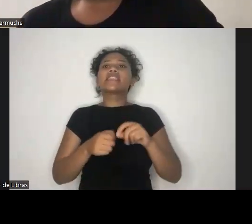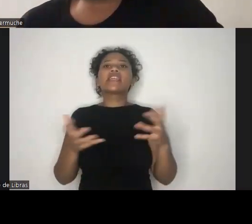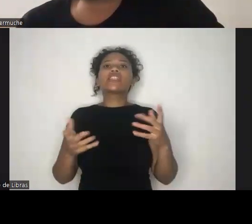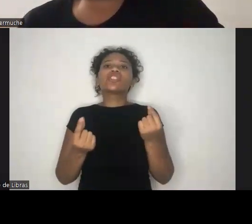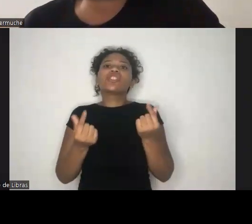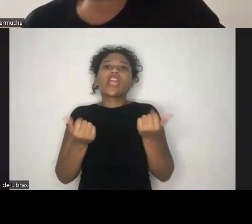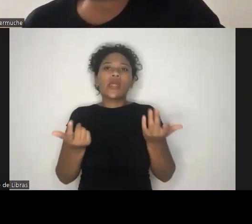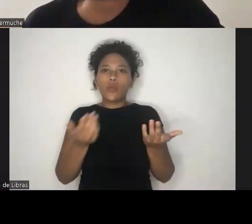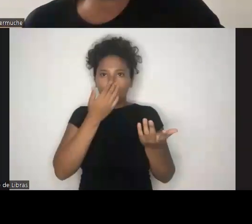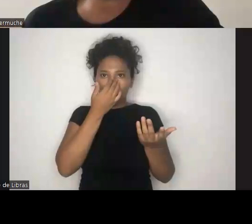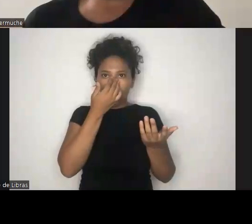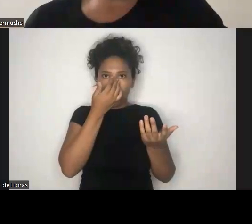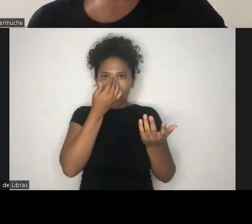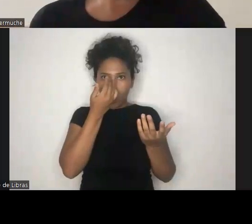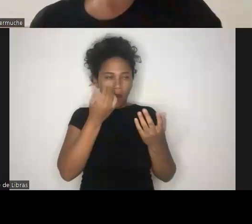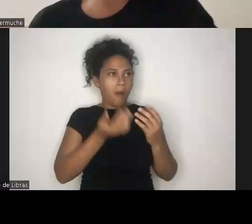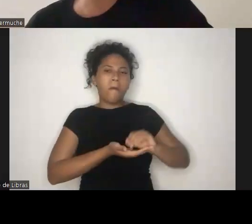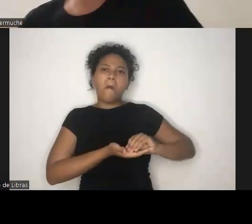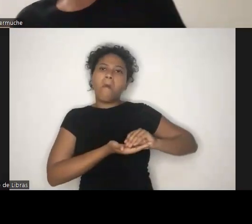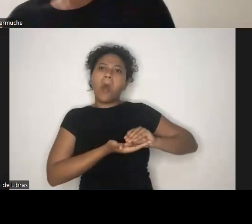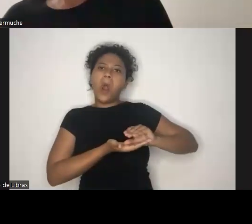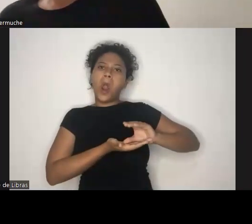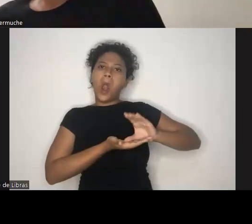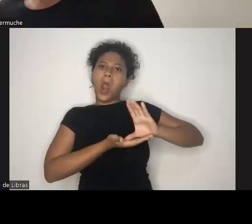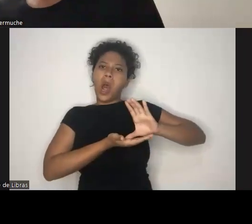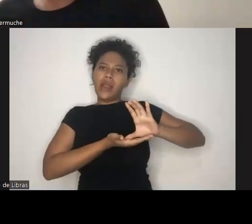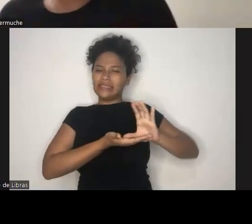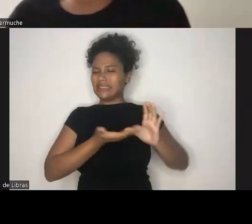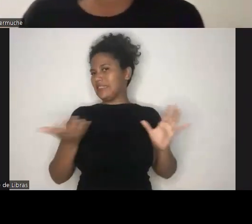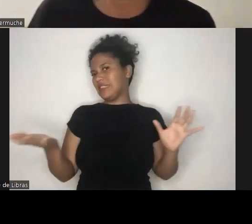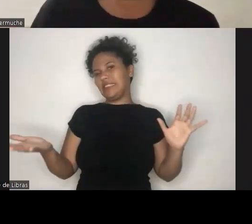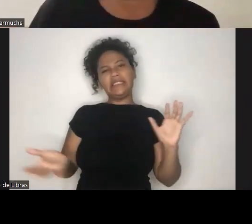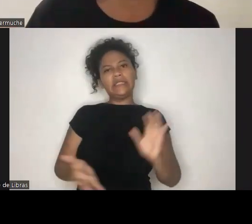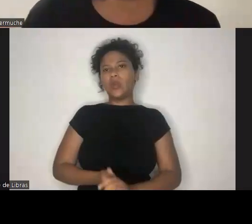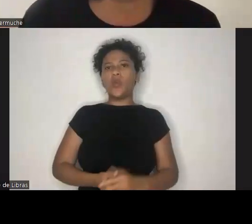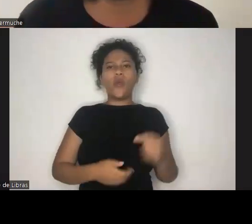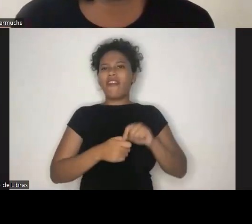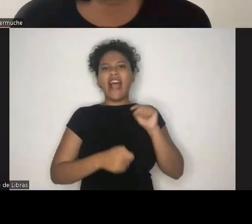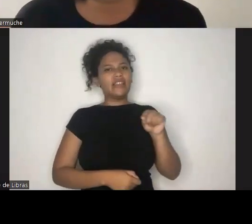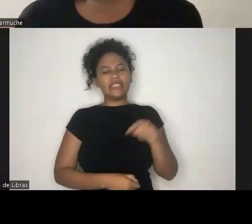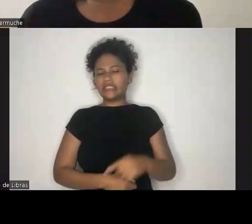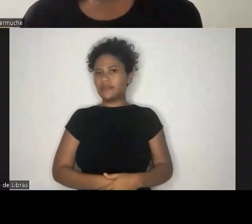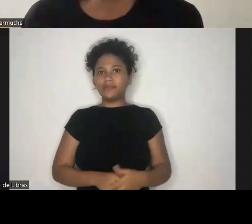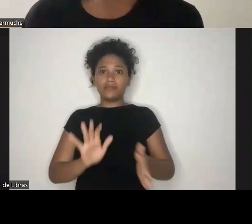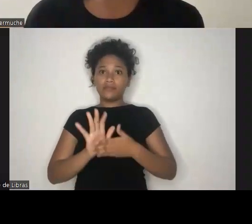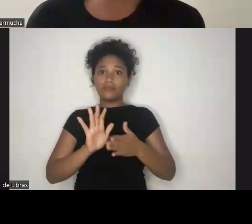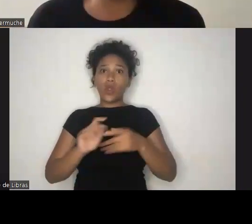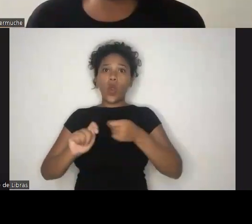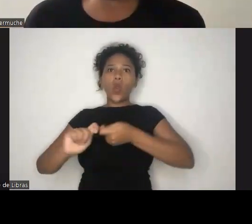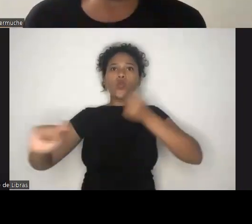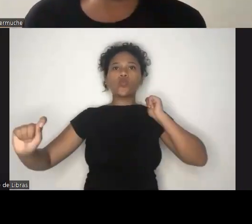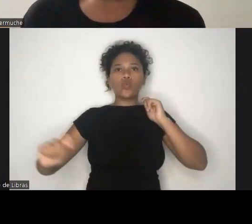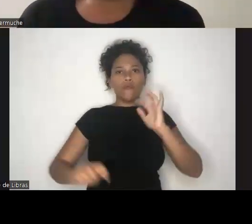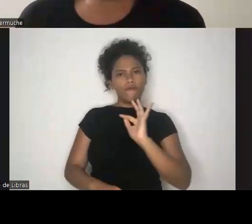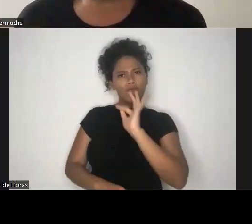entendeu essa ideia de que essa essa proposta de lucro futuro que